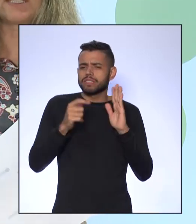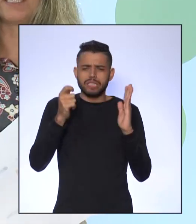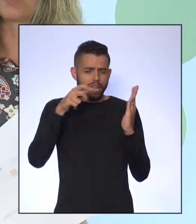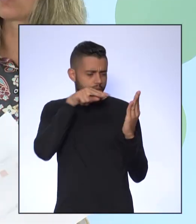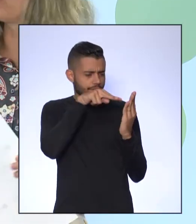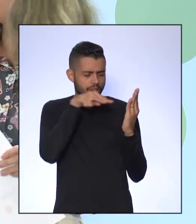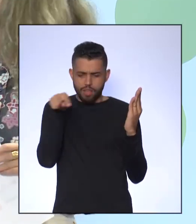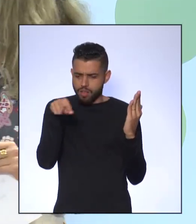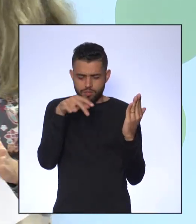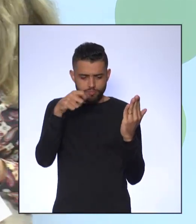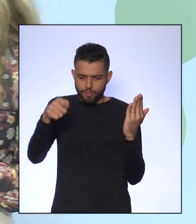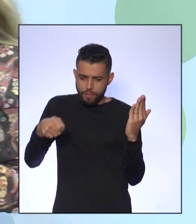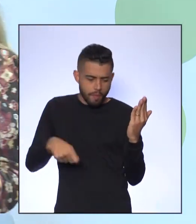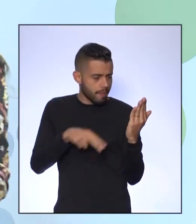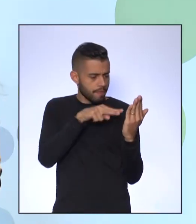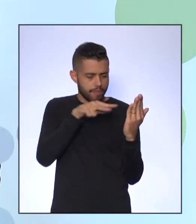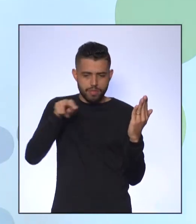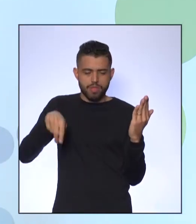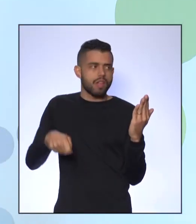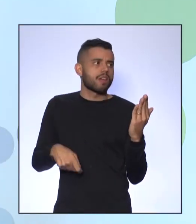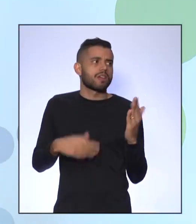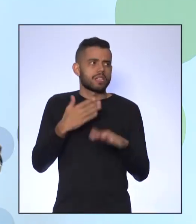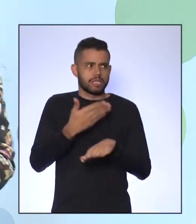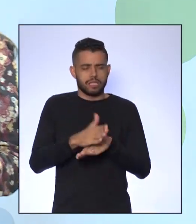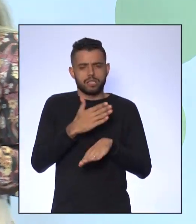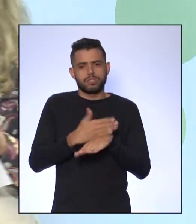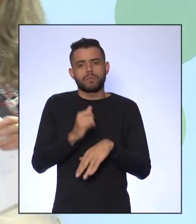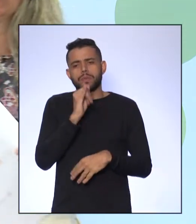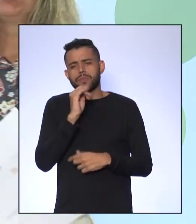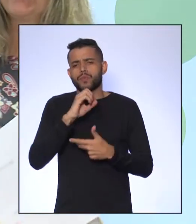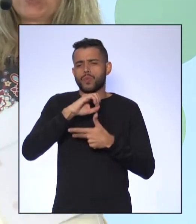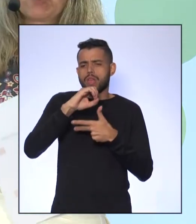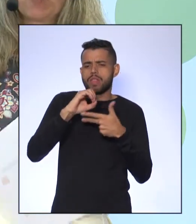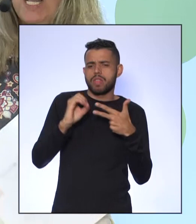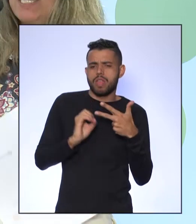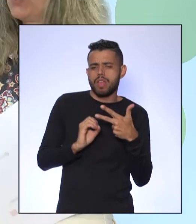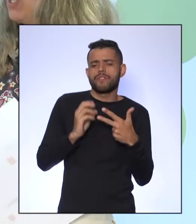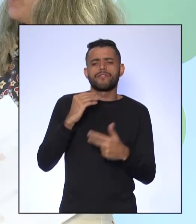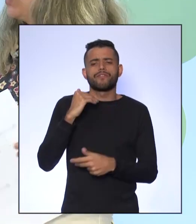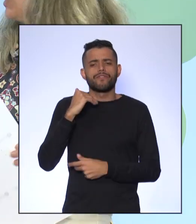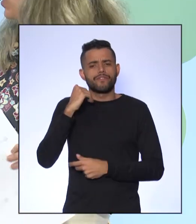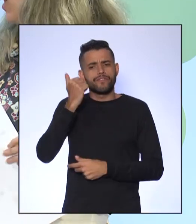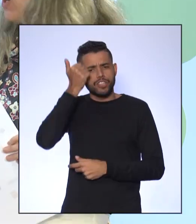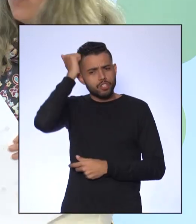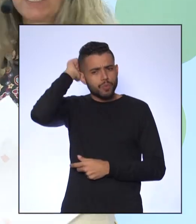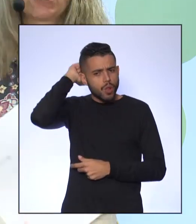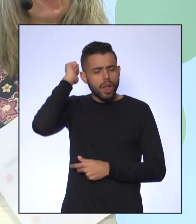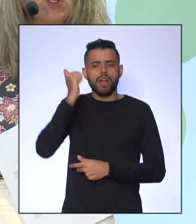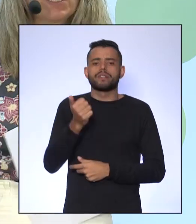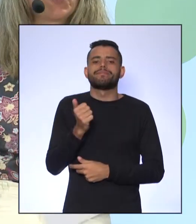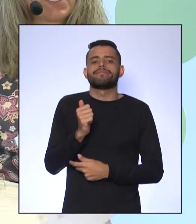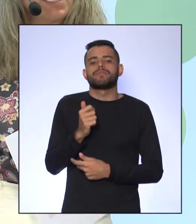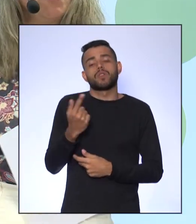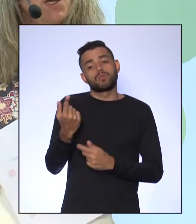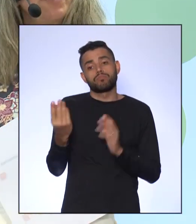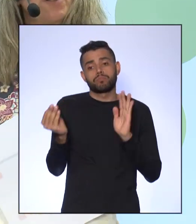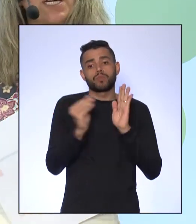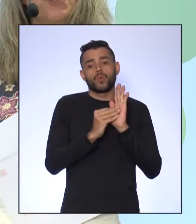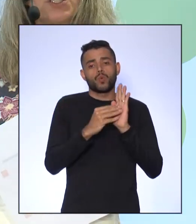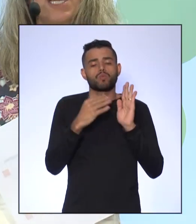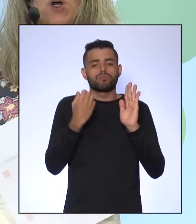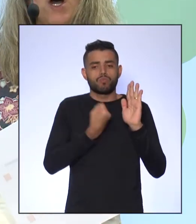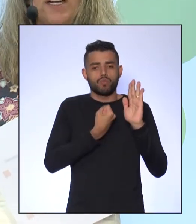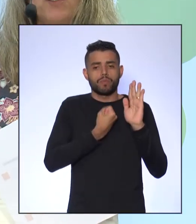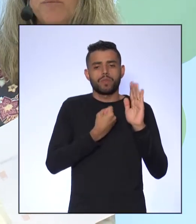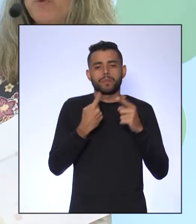resolver exercícios. Quando vem um exercício, por exemplo, no Enem, no vestibular, geralmente eles colocam esses valores, porque não é um valor que